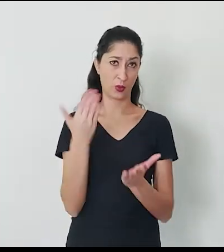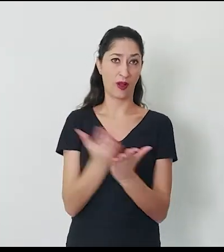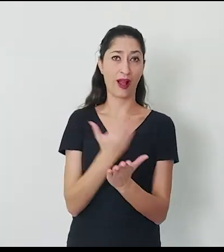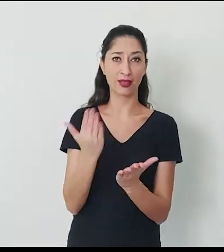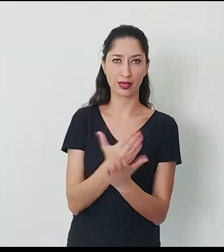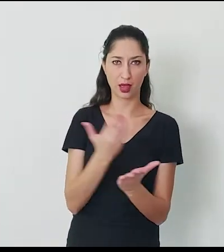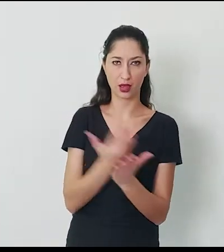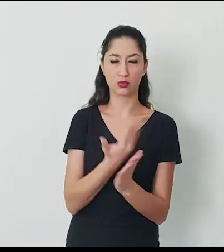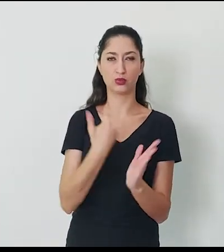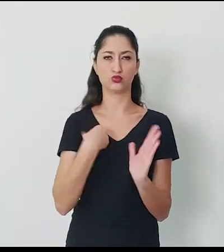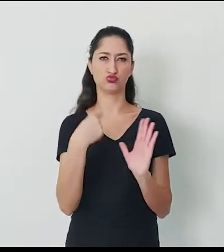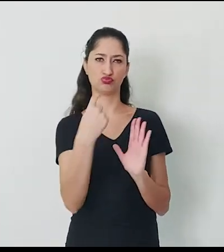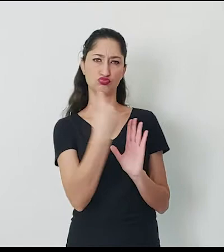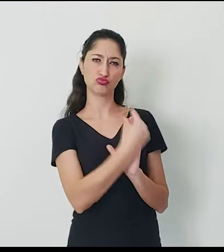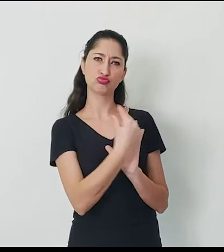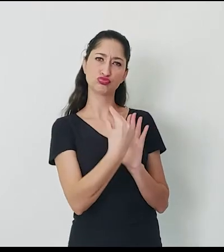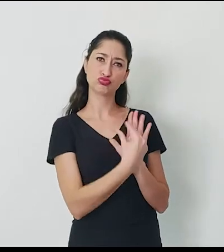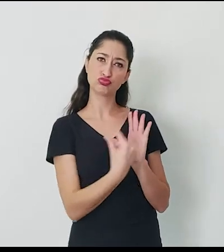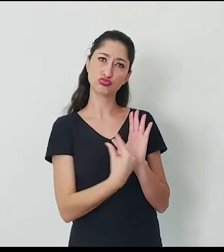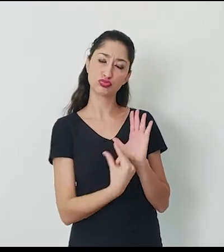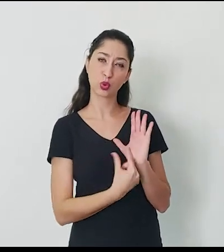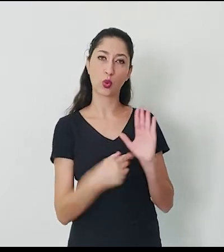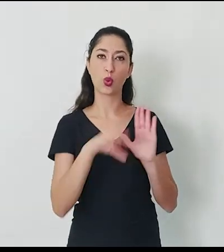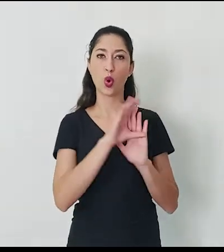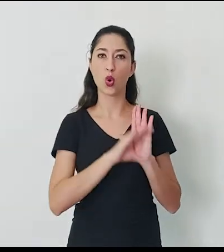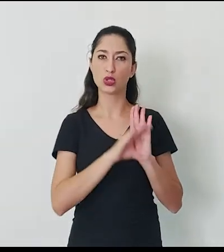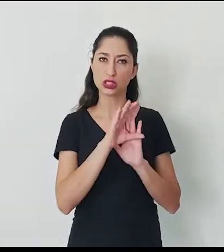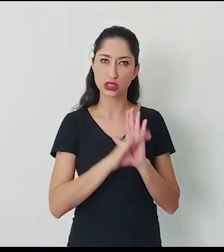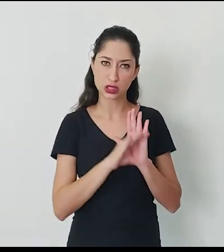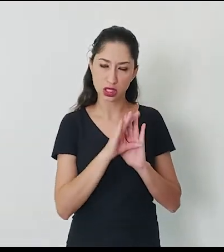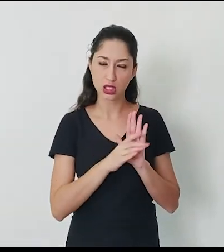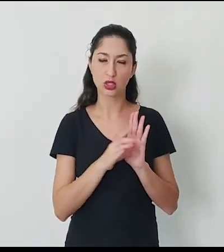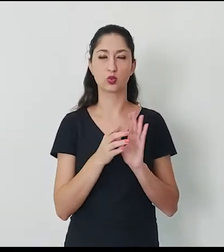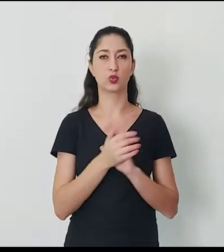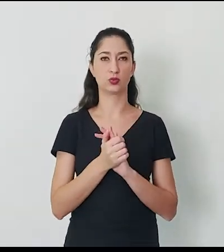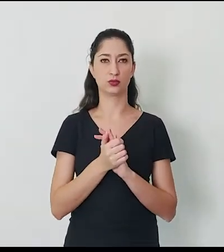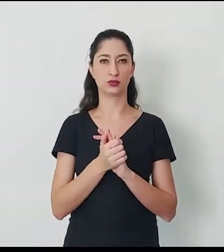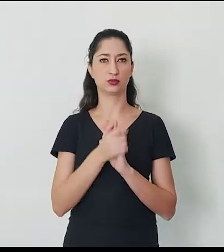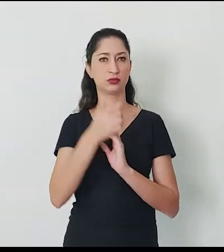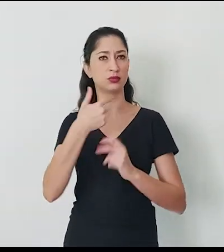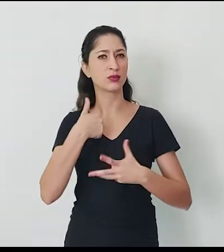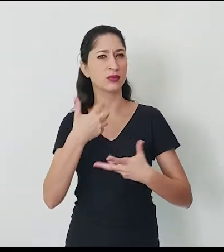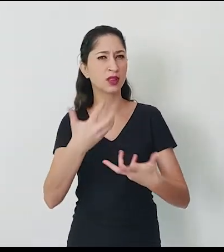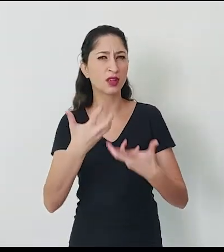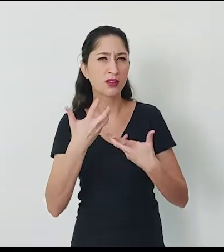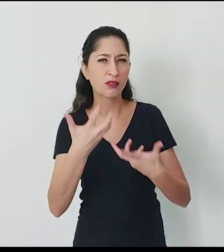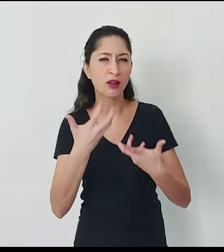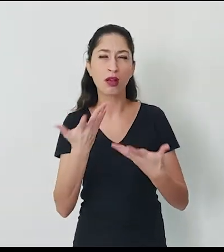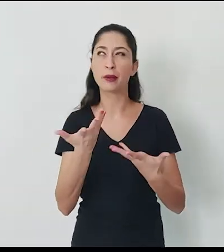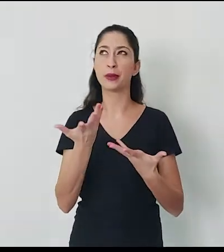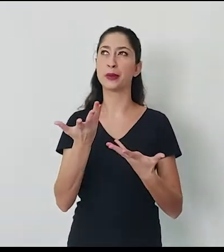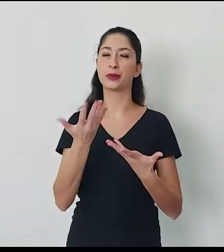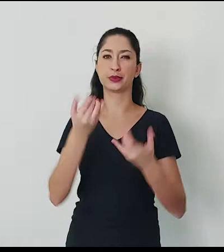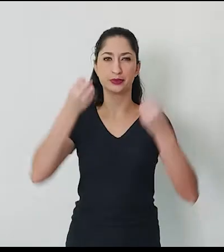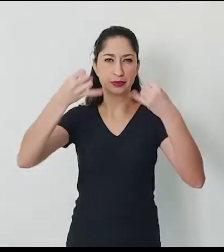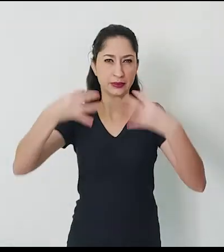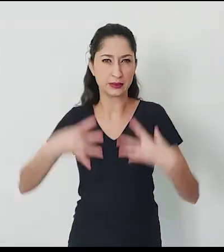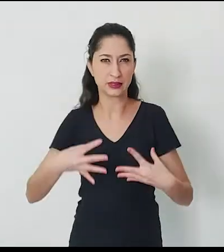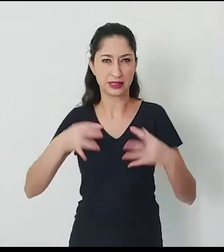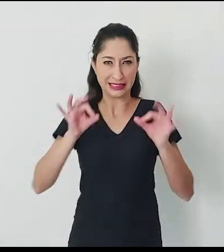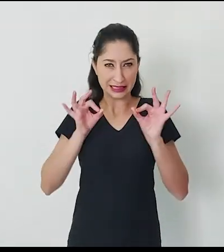Eu separei aqui, tô com o meu caderno, pra gente poder conseguir discutir esses conceitos melhores, pra gente ter uma visão não